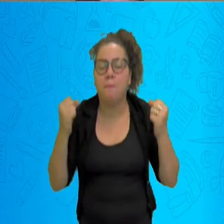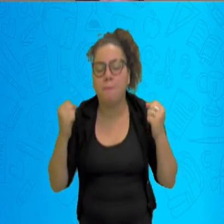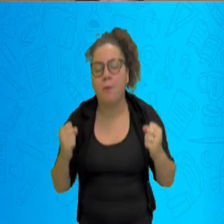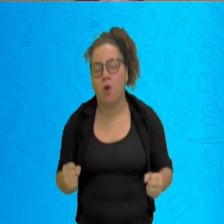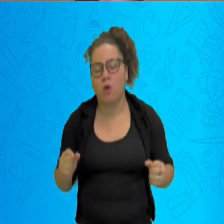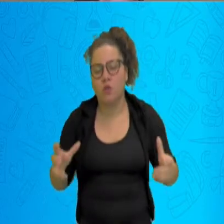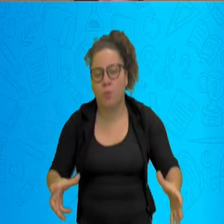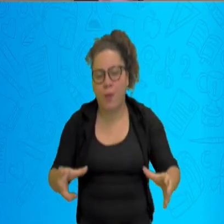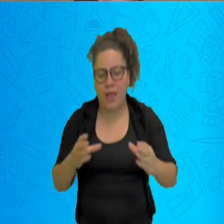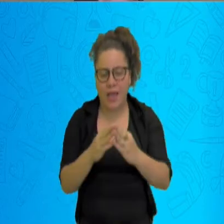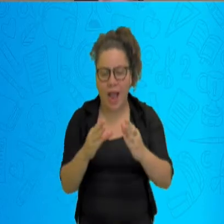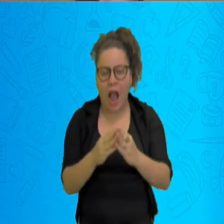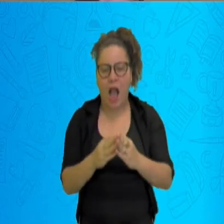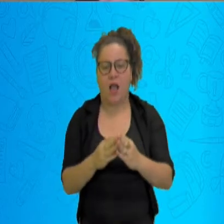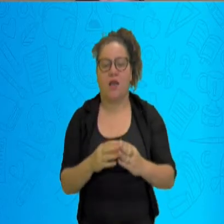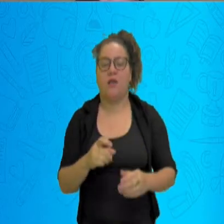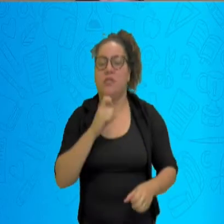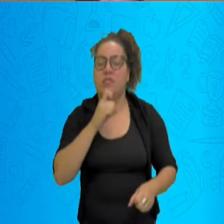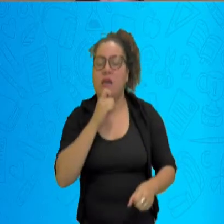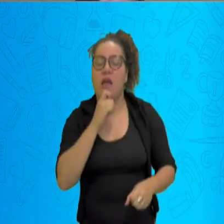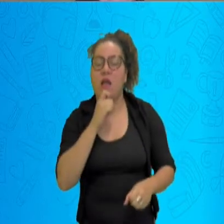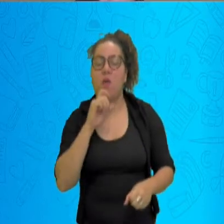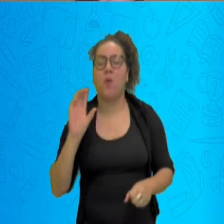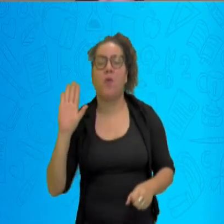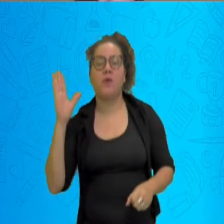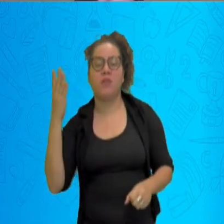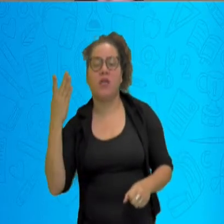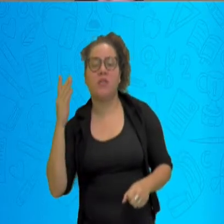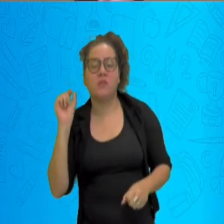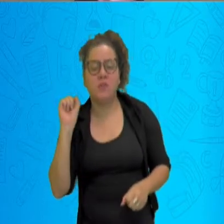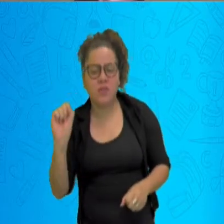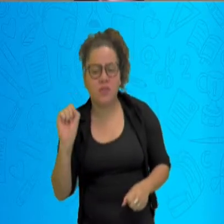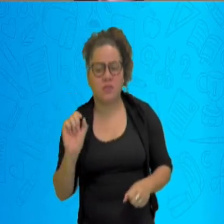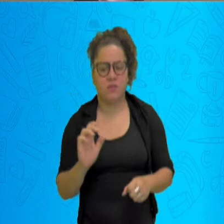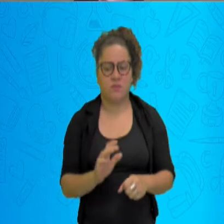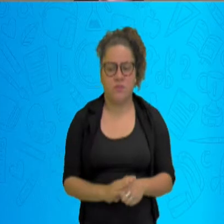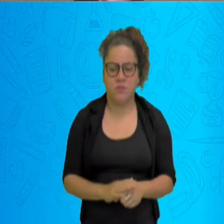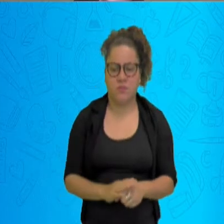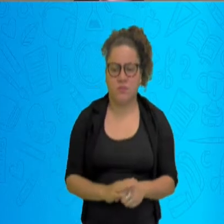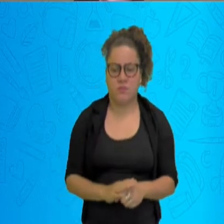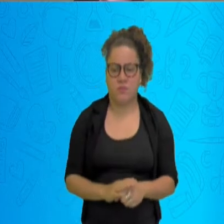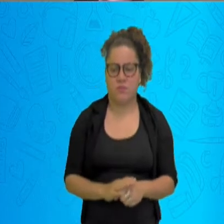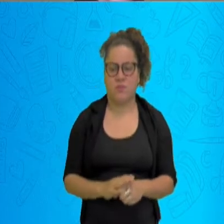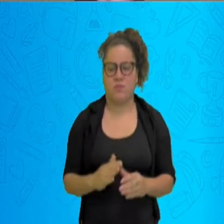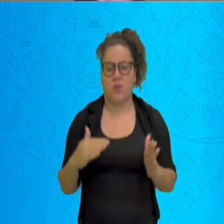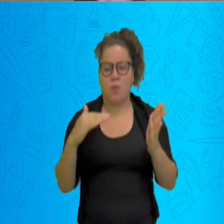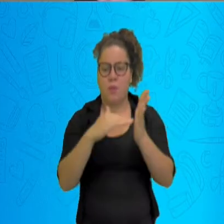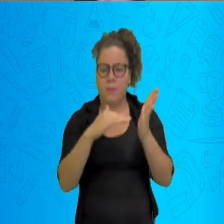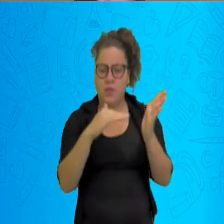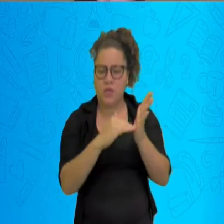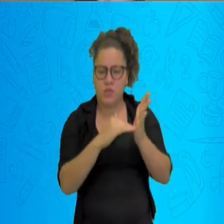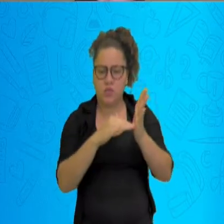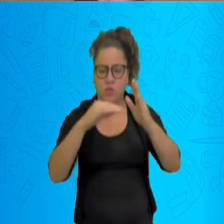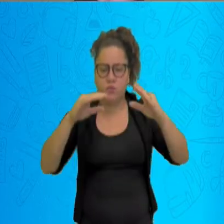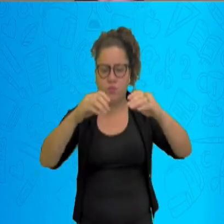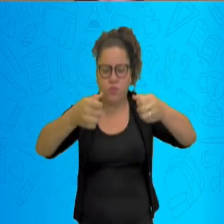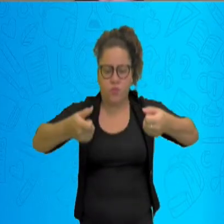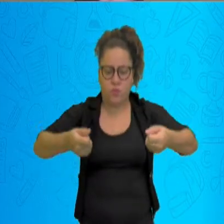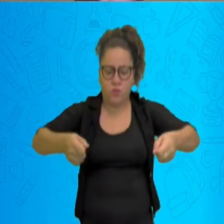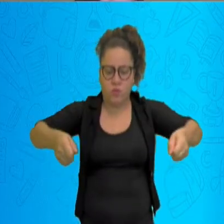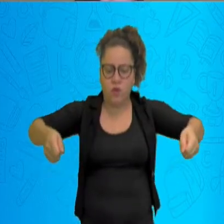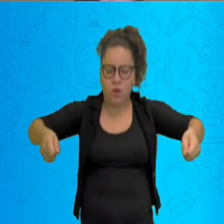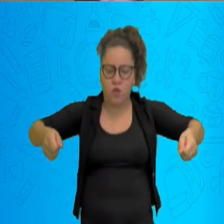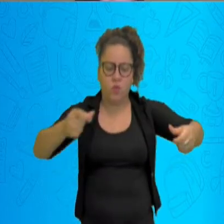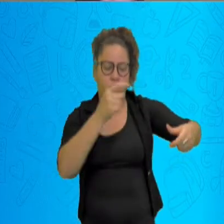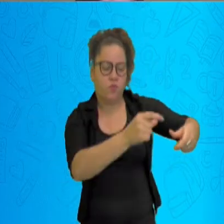em forma de gelo, o que acontece? Você fez um limite para ela. Se a sua forma de